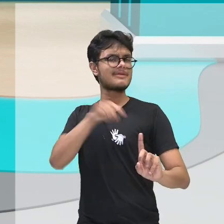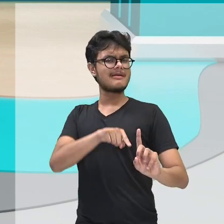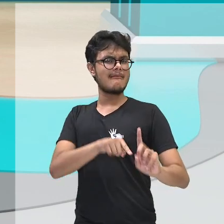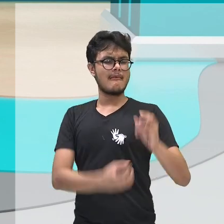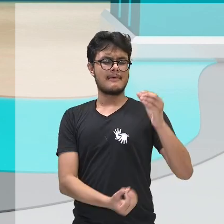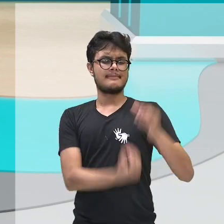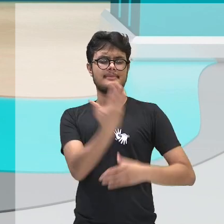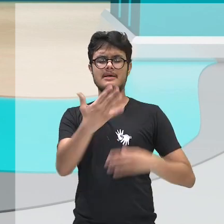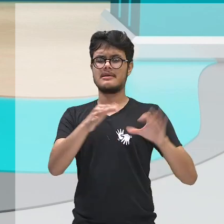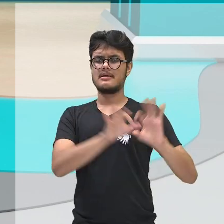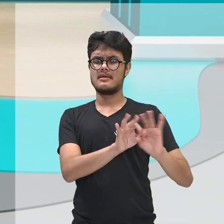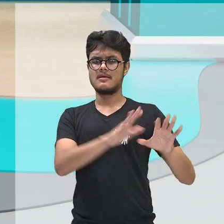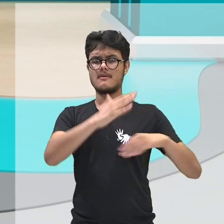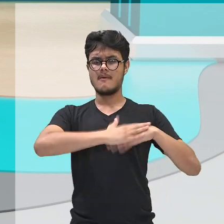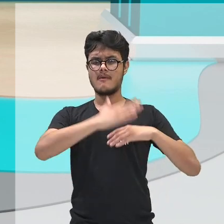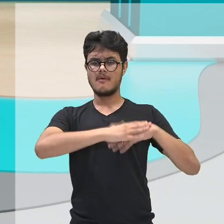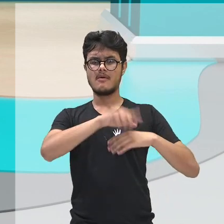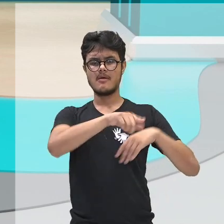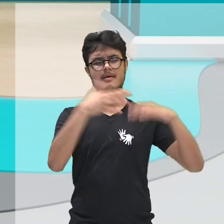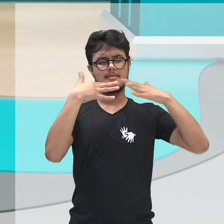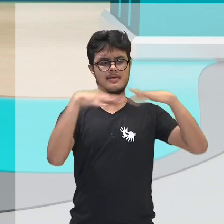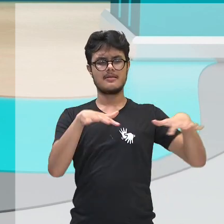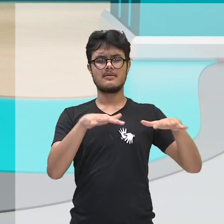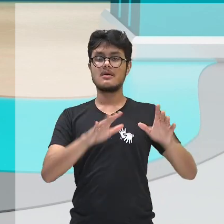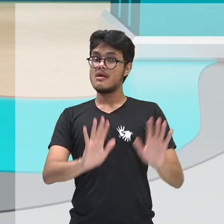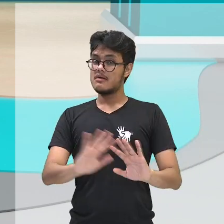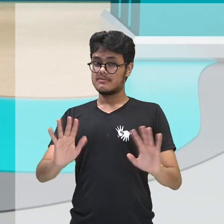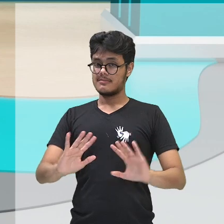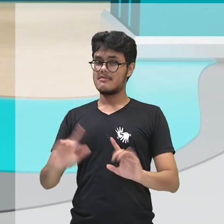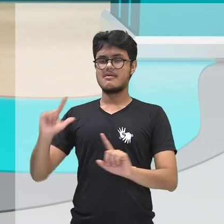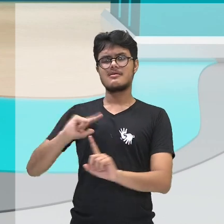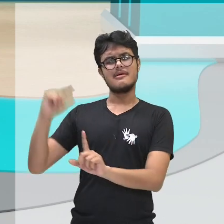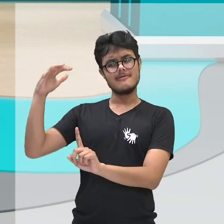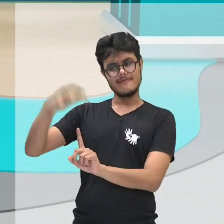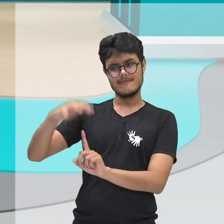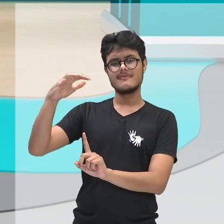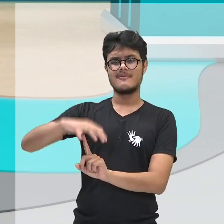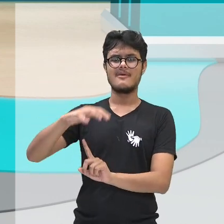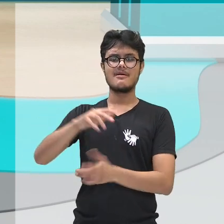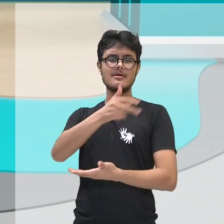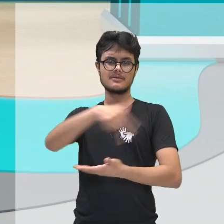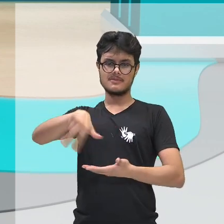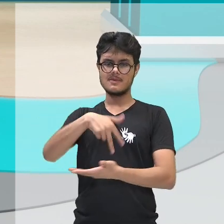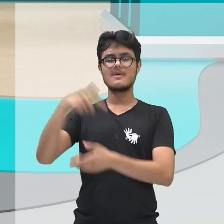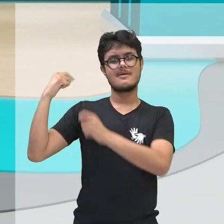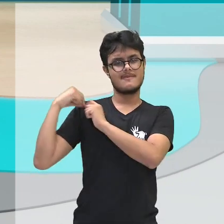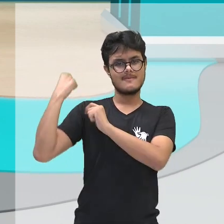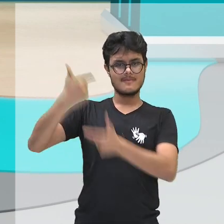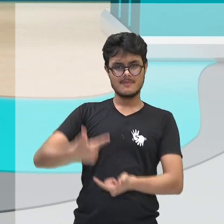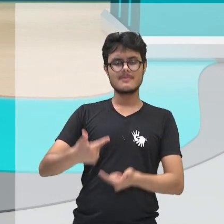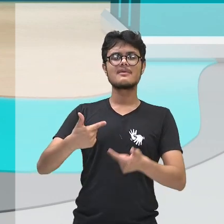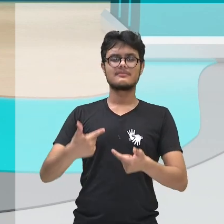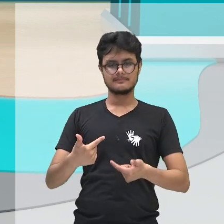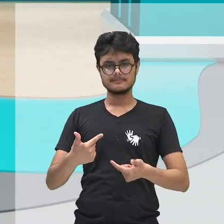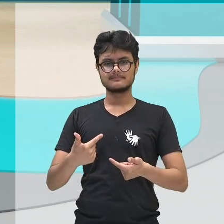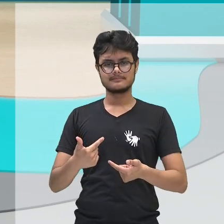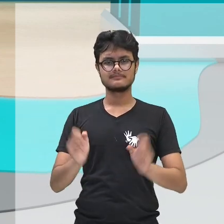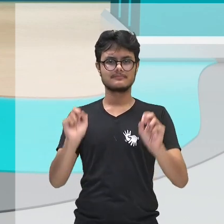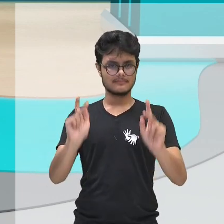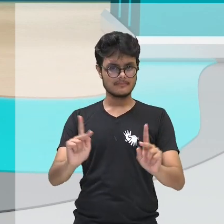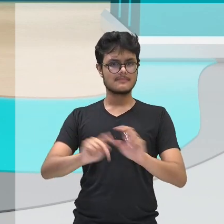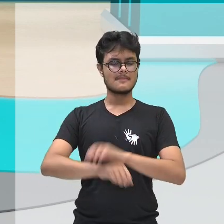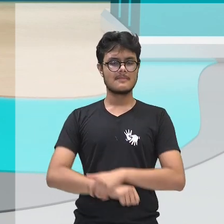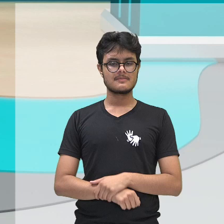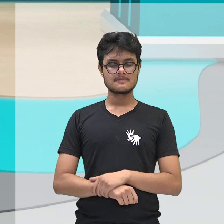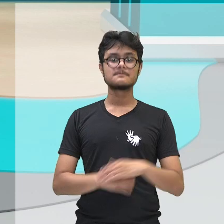nada, ela teve uma influência nas danças tradicionais e depois ela se tornou uma dança